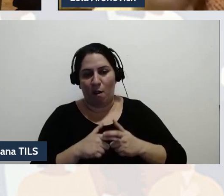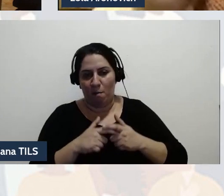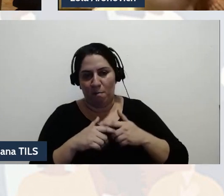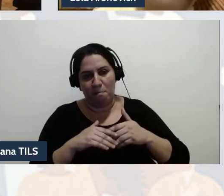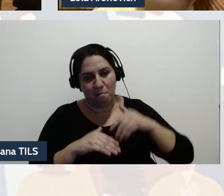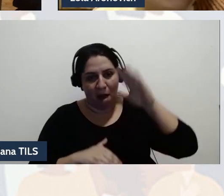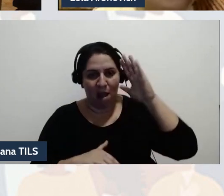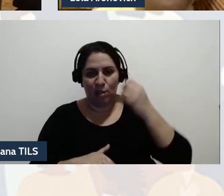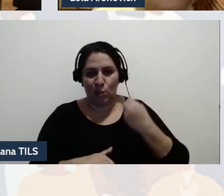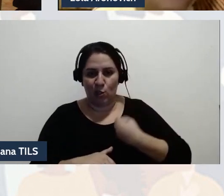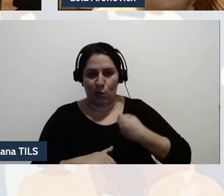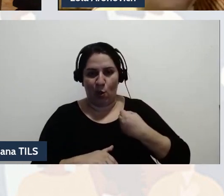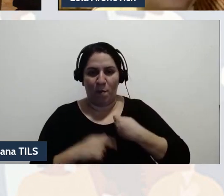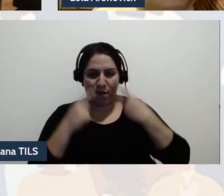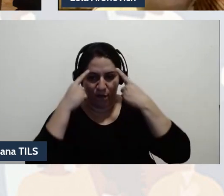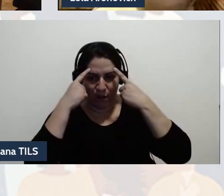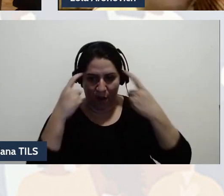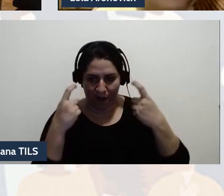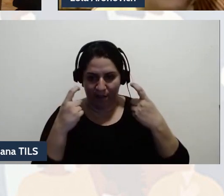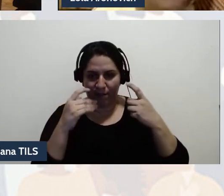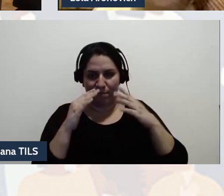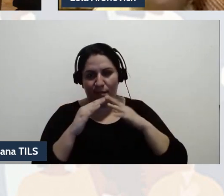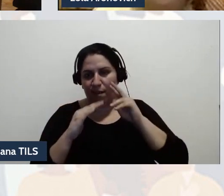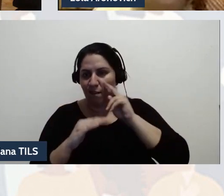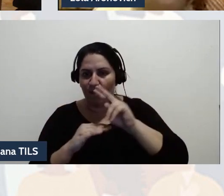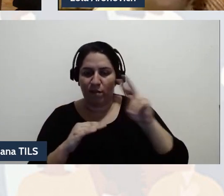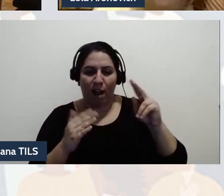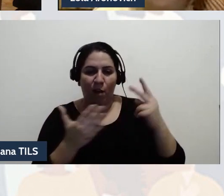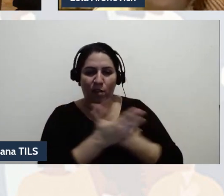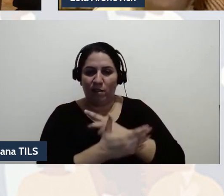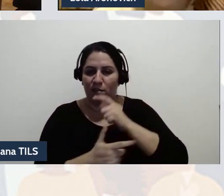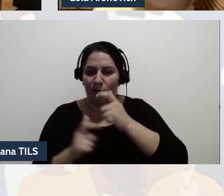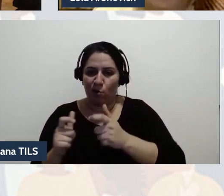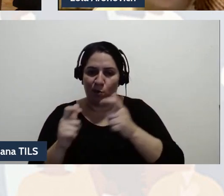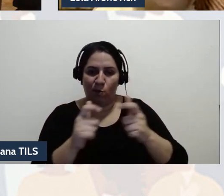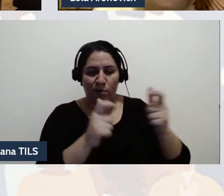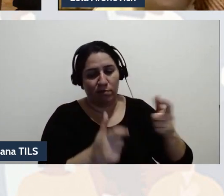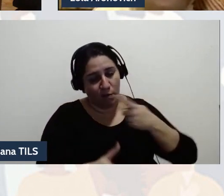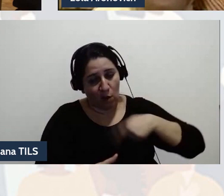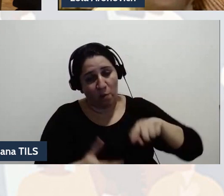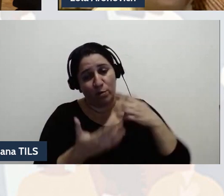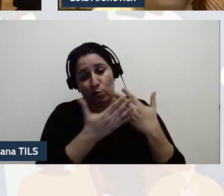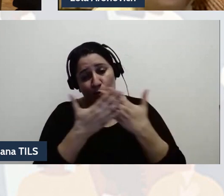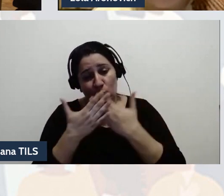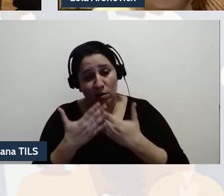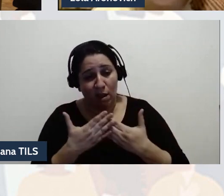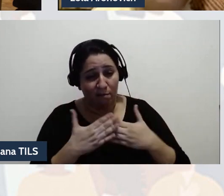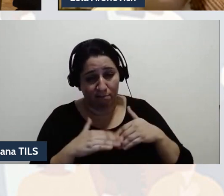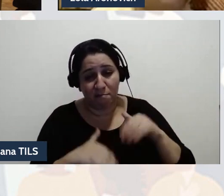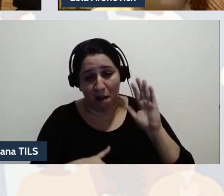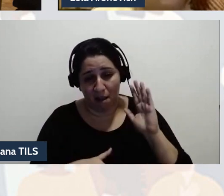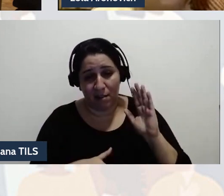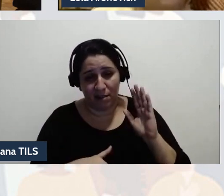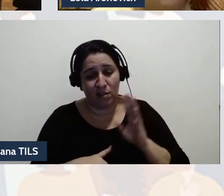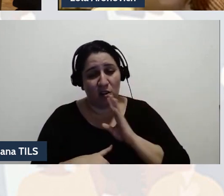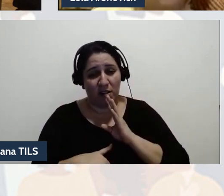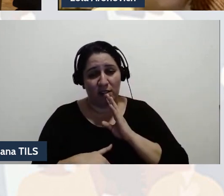Isso foi um fato em vários lugares. Eu acho que a gente ainda vai ter que estudar bastante, né? Ainda estão